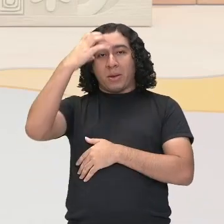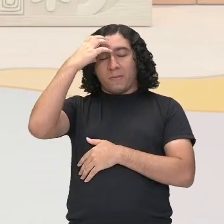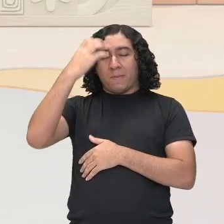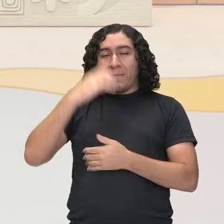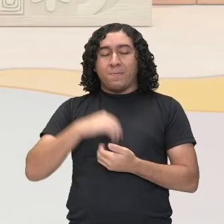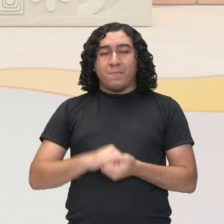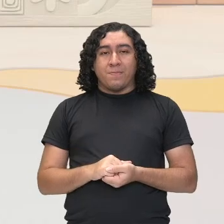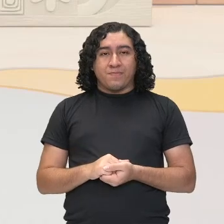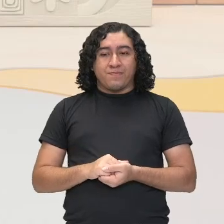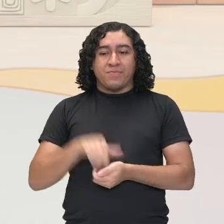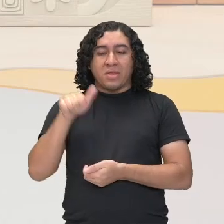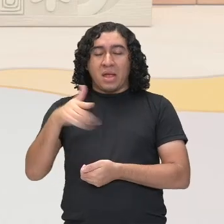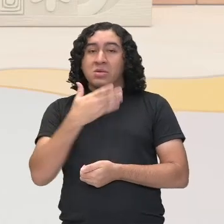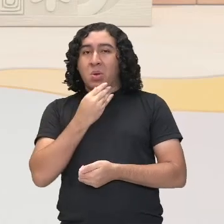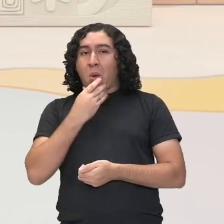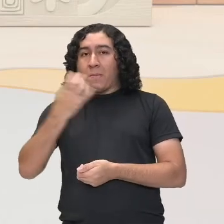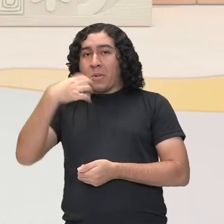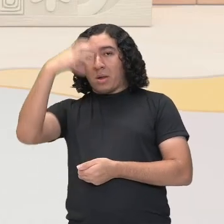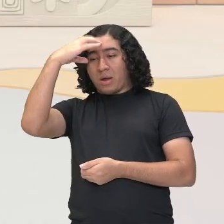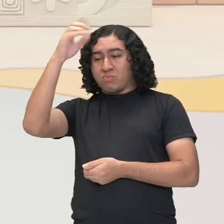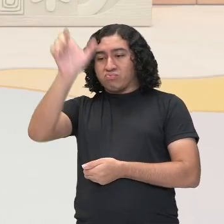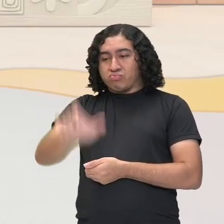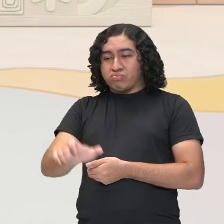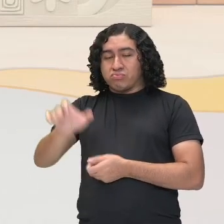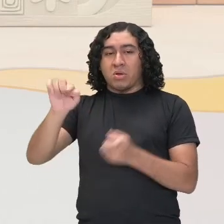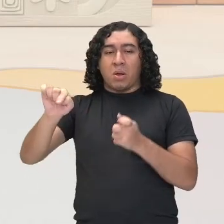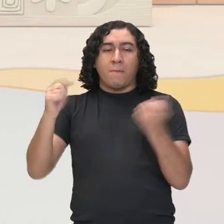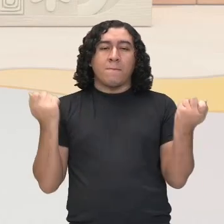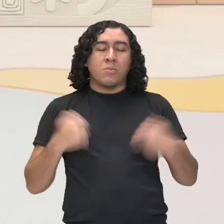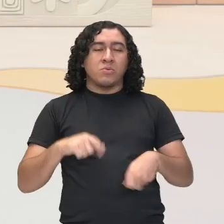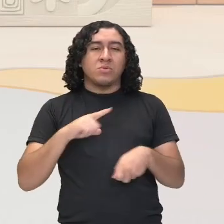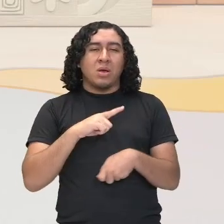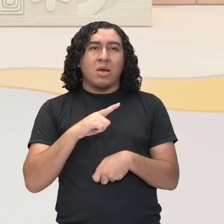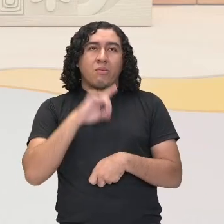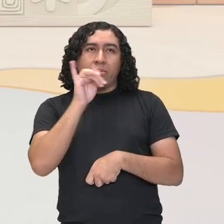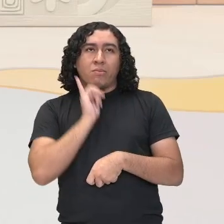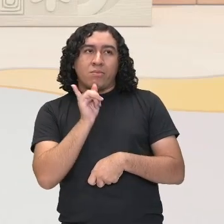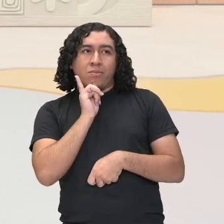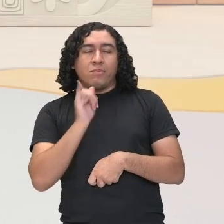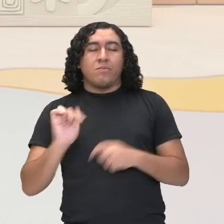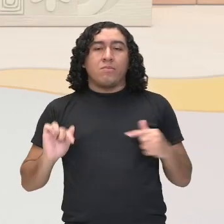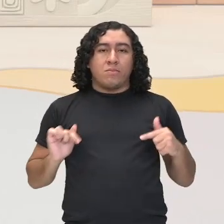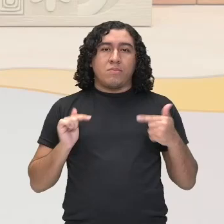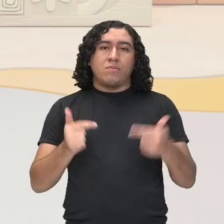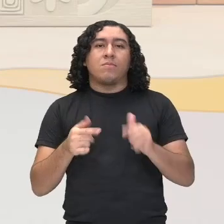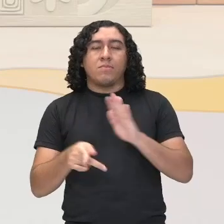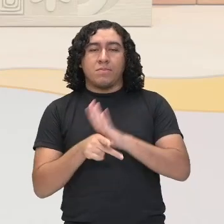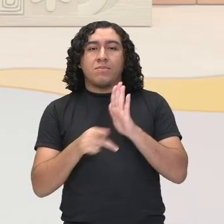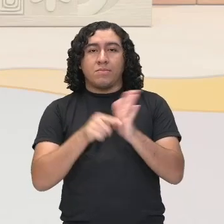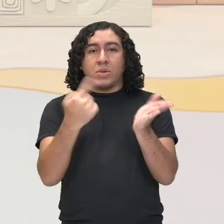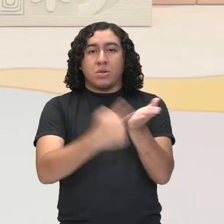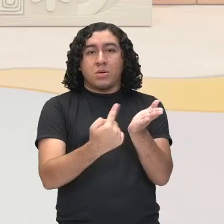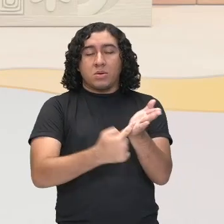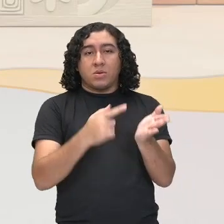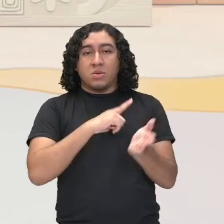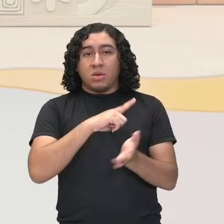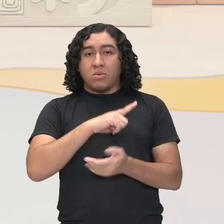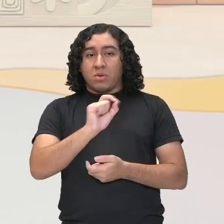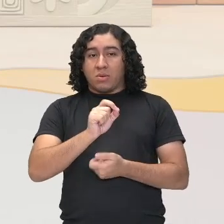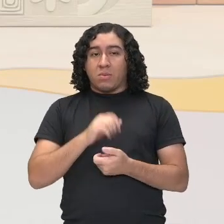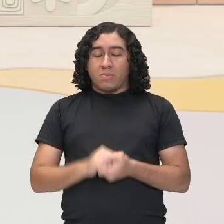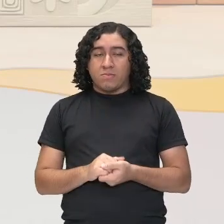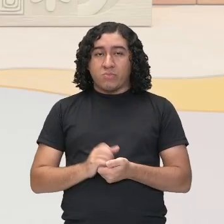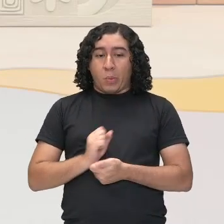este monarca, para conseguir vamos dizer assim, executar esse contrato, ele vai precisar ter um